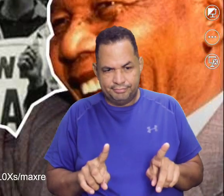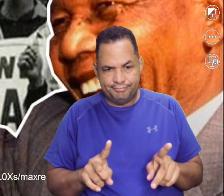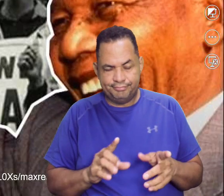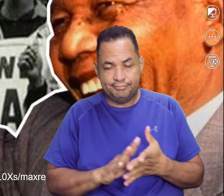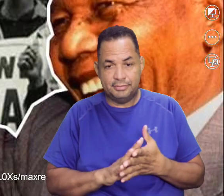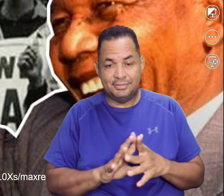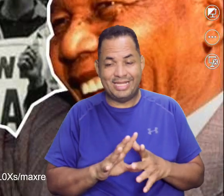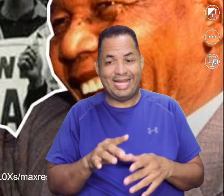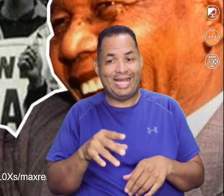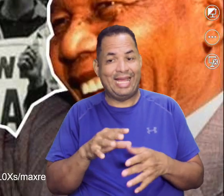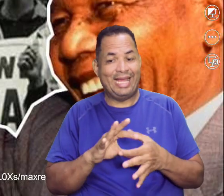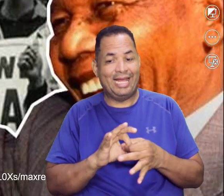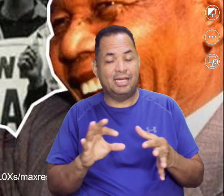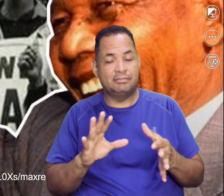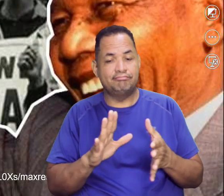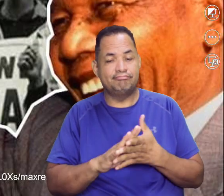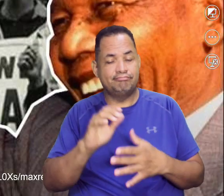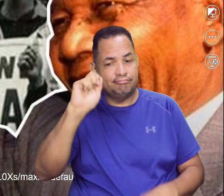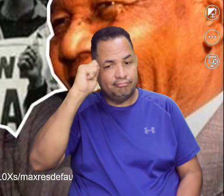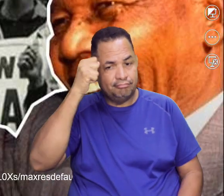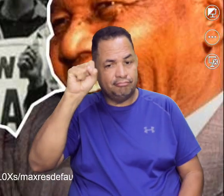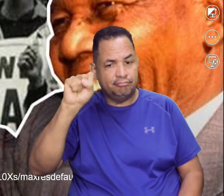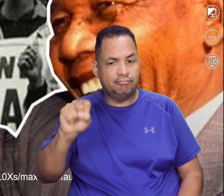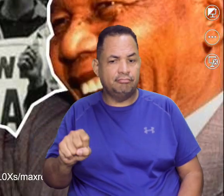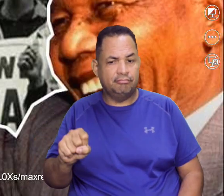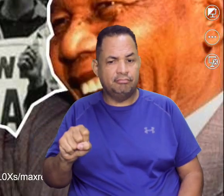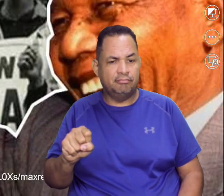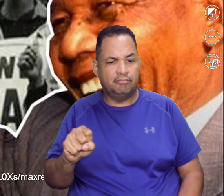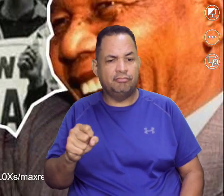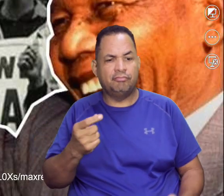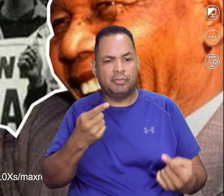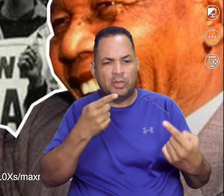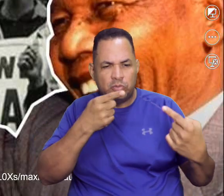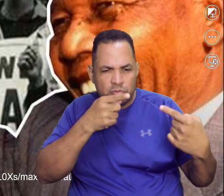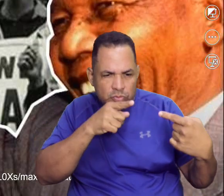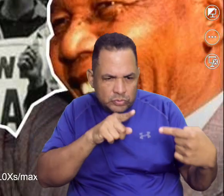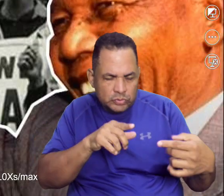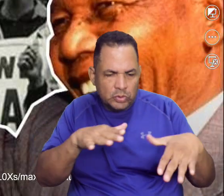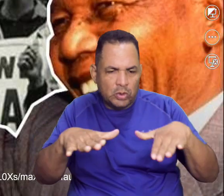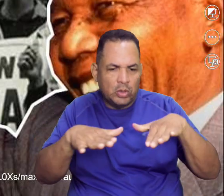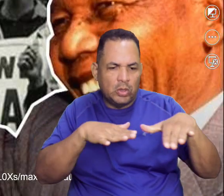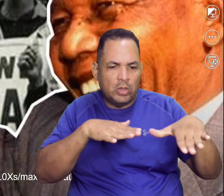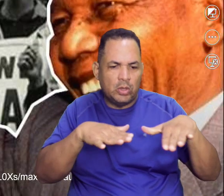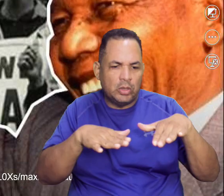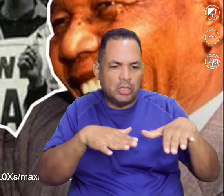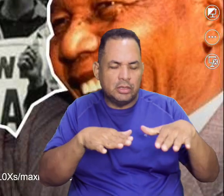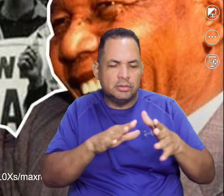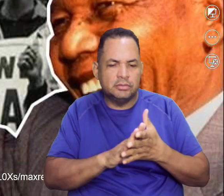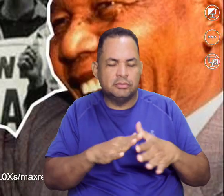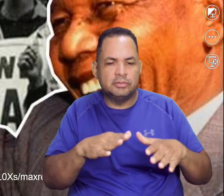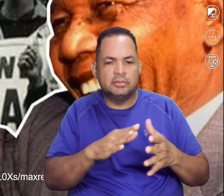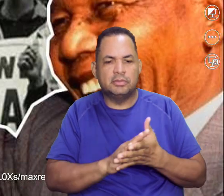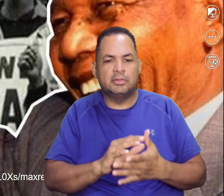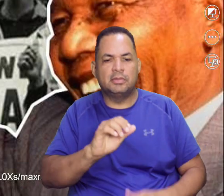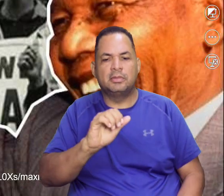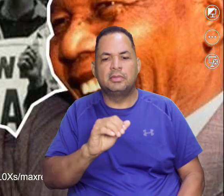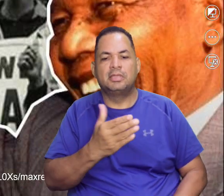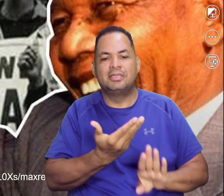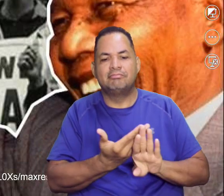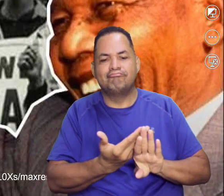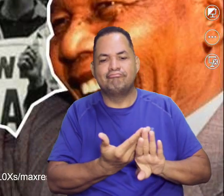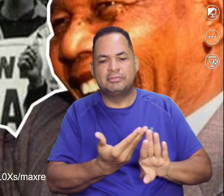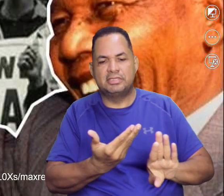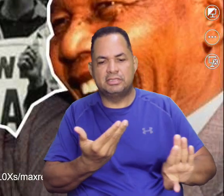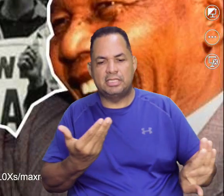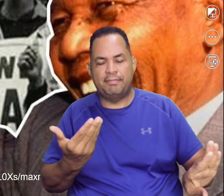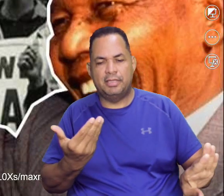ser independente, a África do Sul vai enfrentar um movimento que nós chamamos de apartheid, que começa